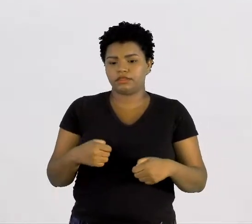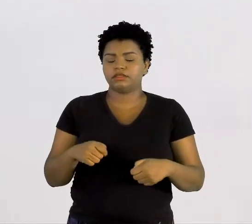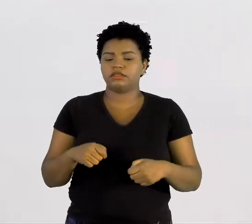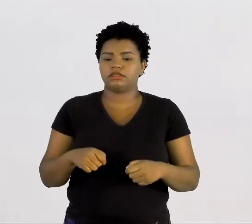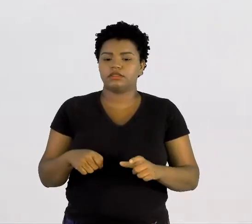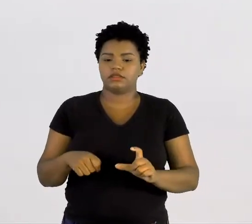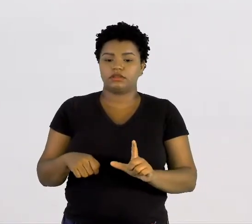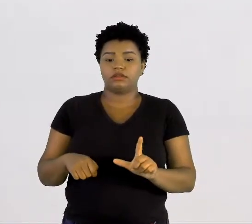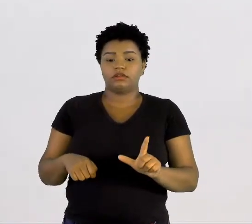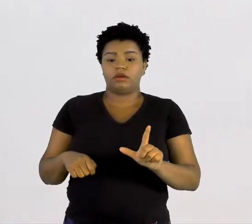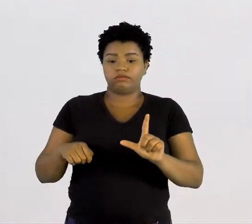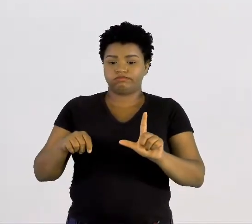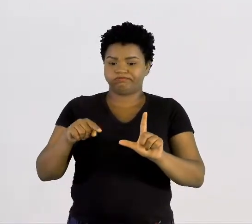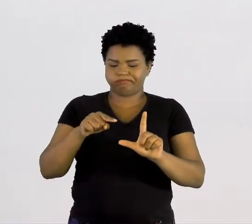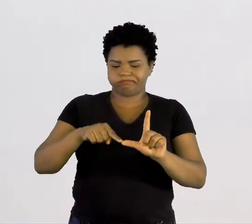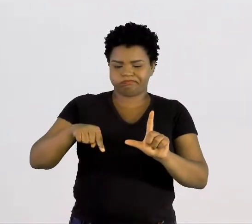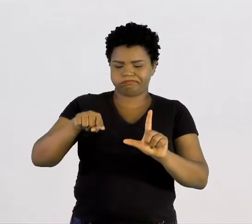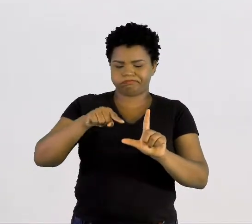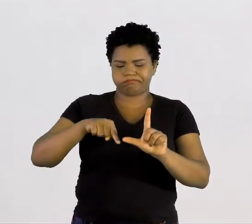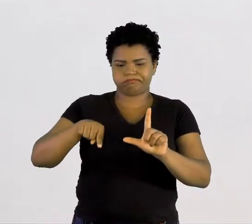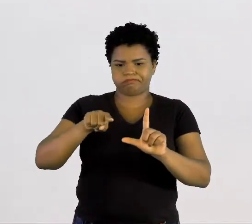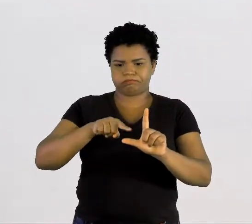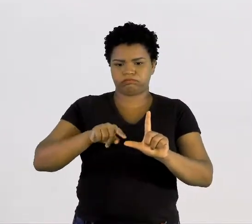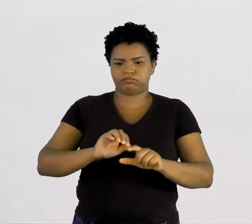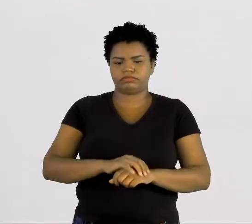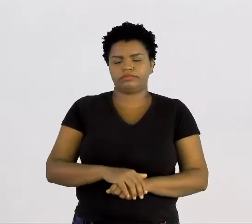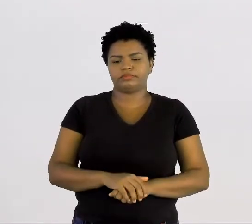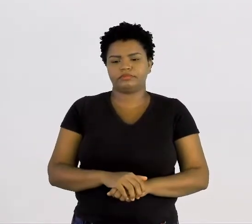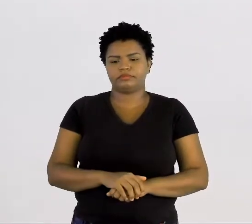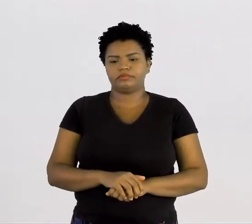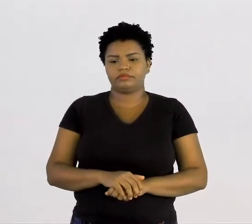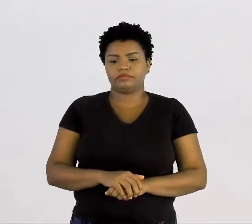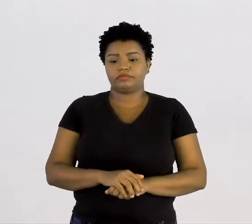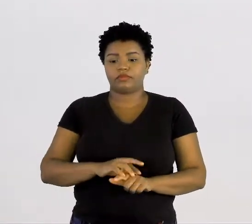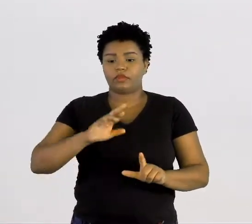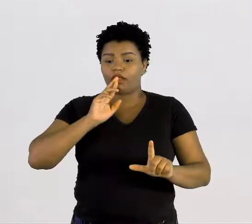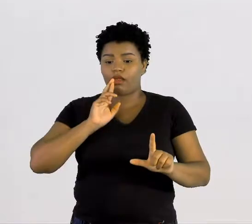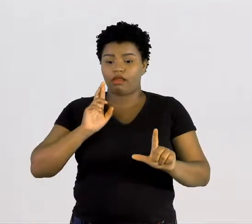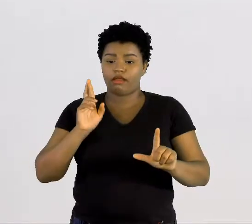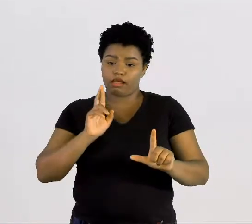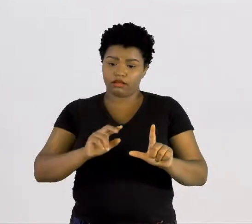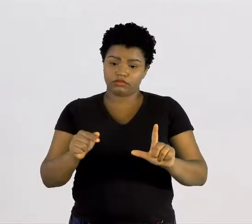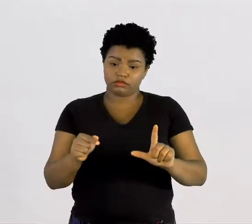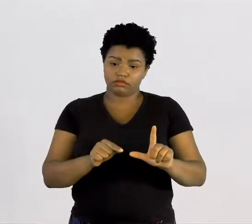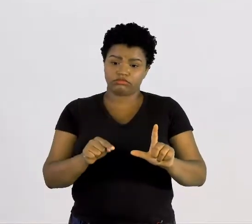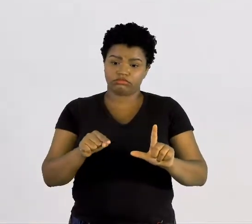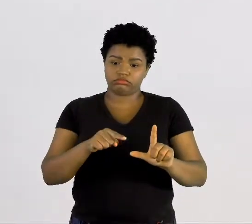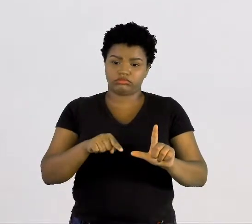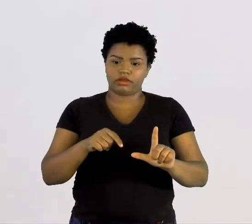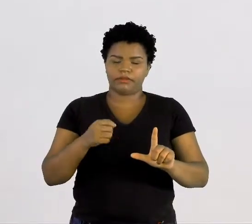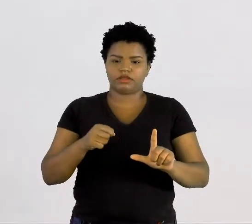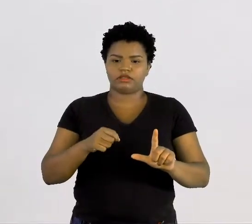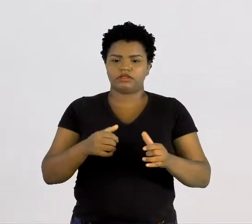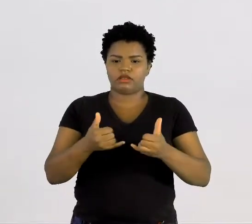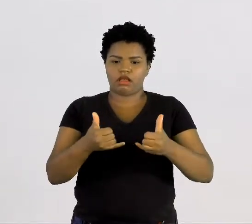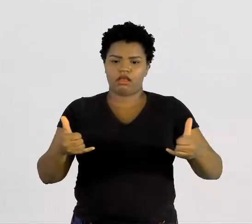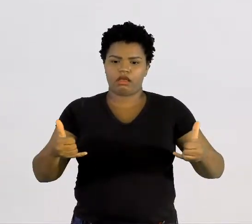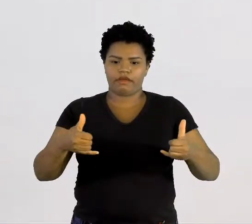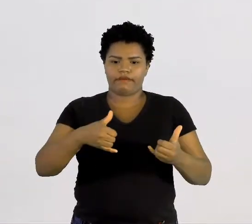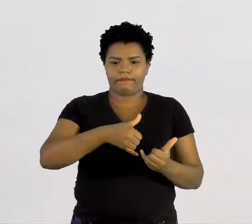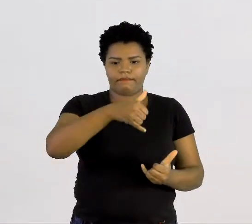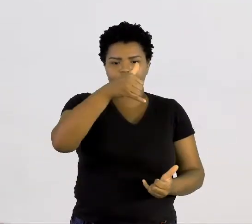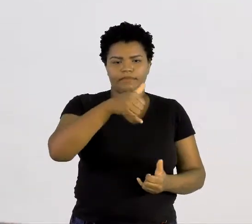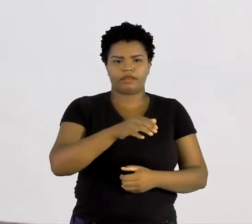por esse ângulo. Bem, em relação a esse ângulo, primeiro passo, classificar as retas.